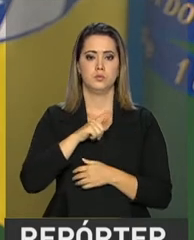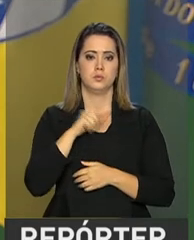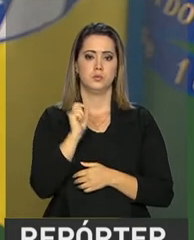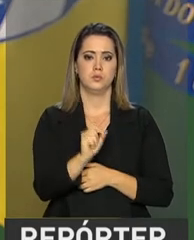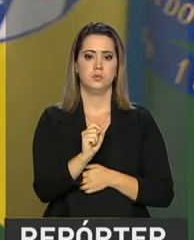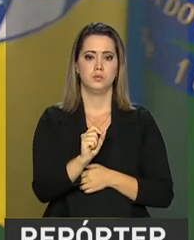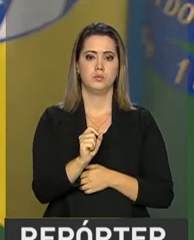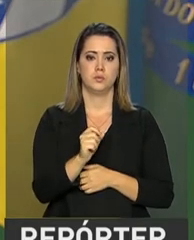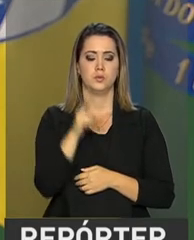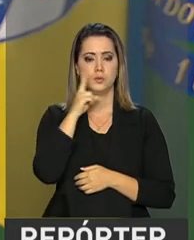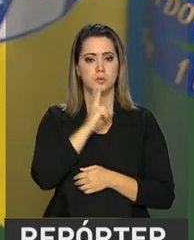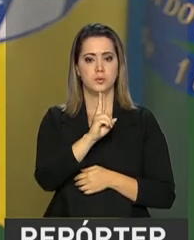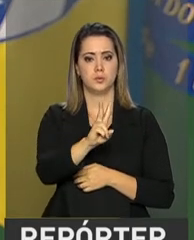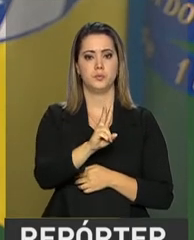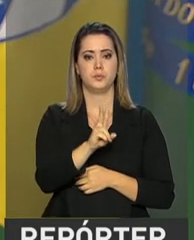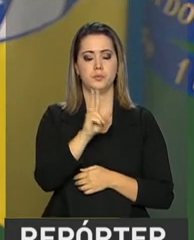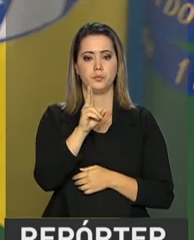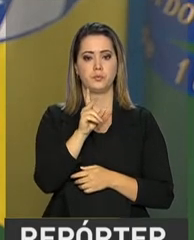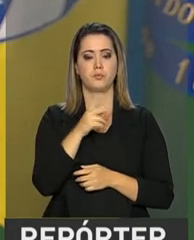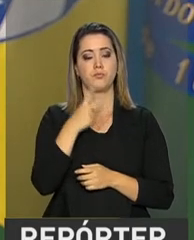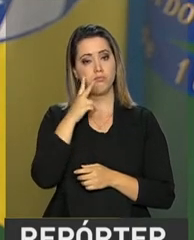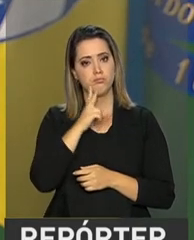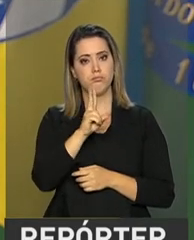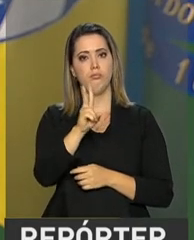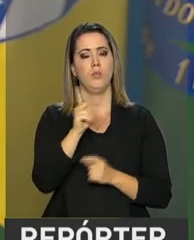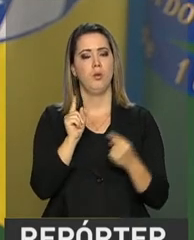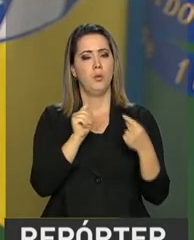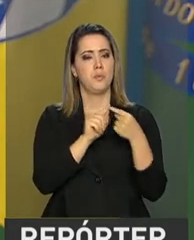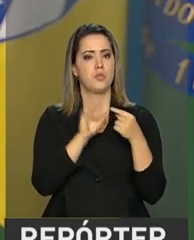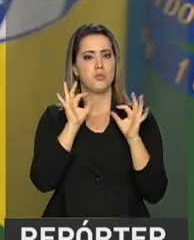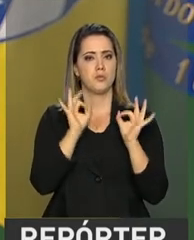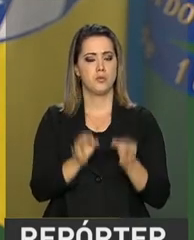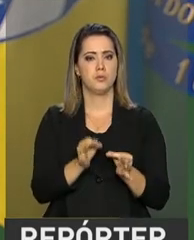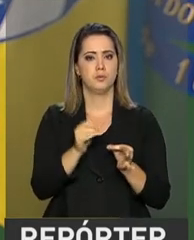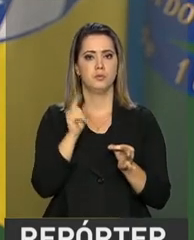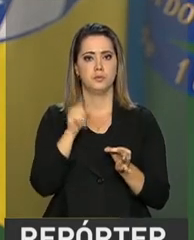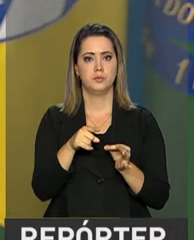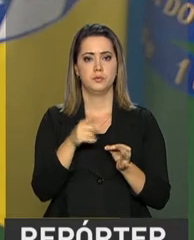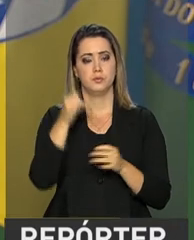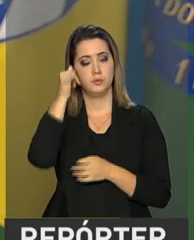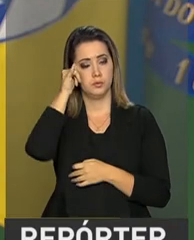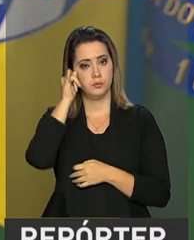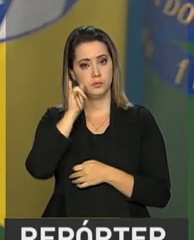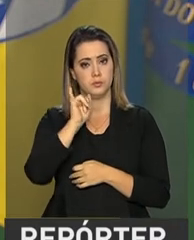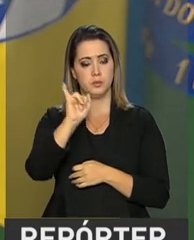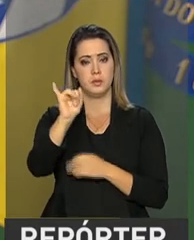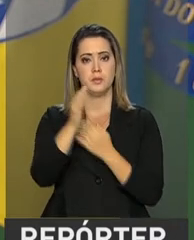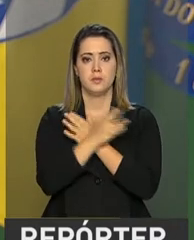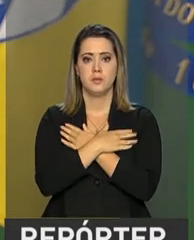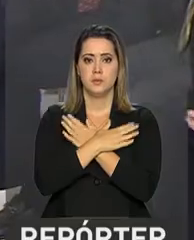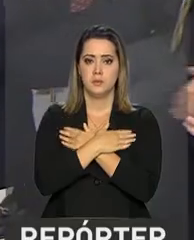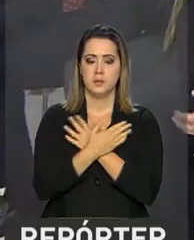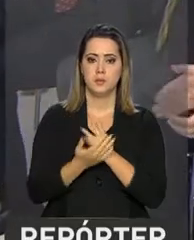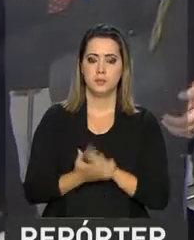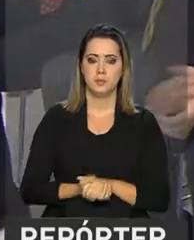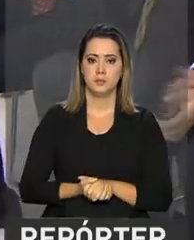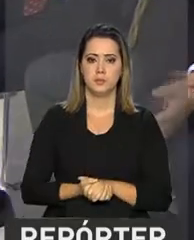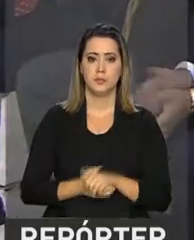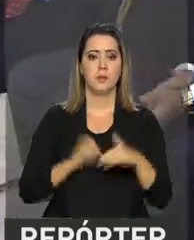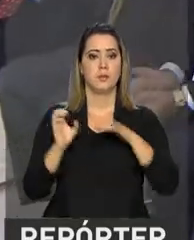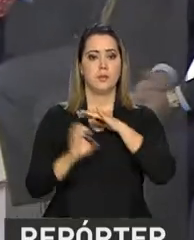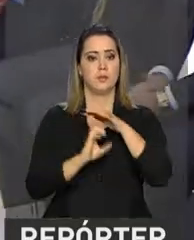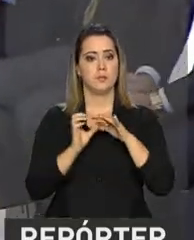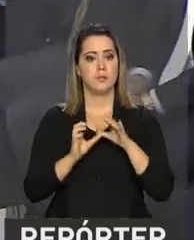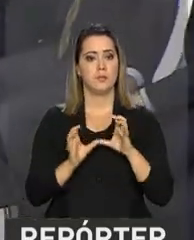como pano de fundo e como viso como objetivo central o combate ao desemprego empresários